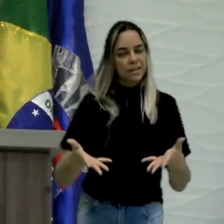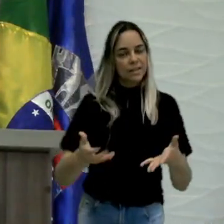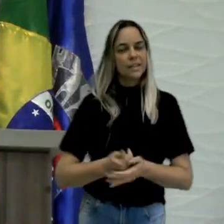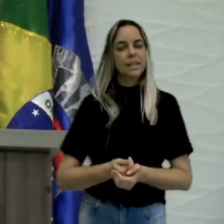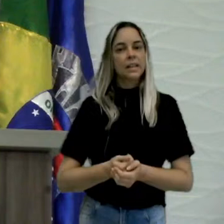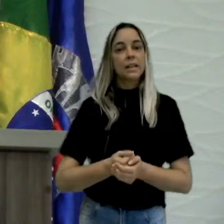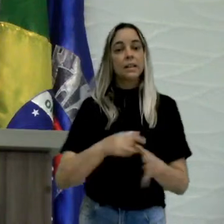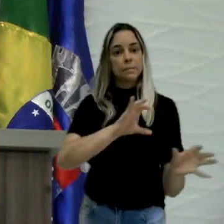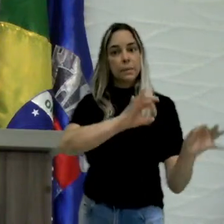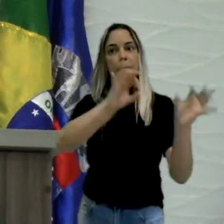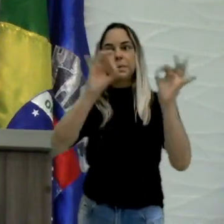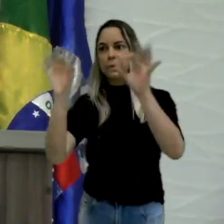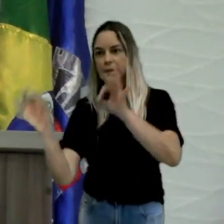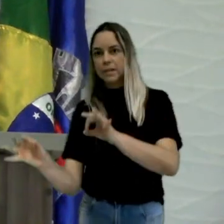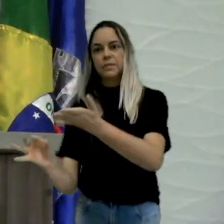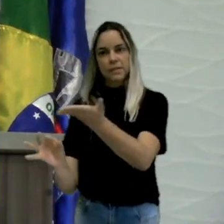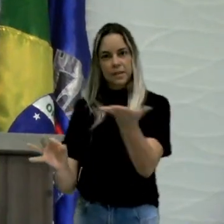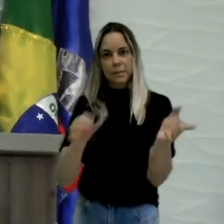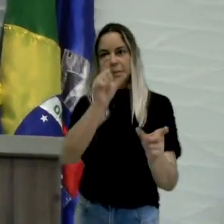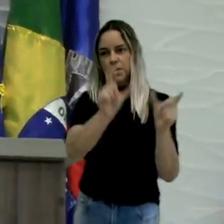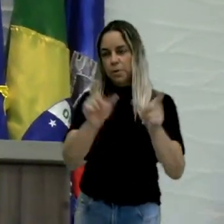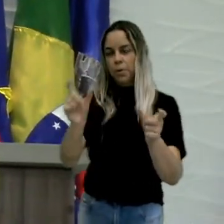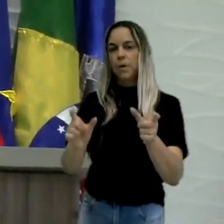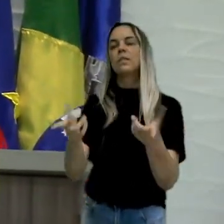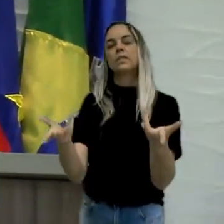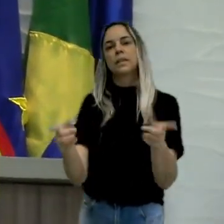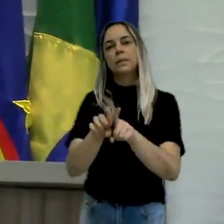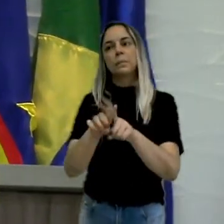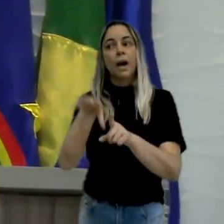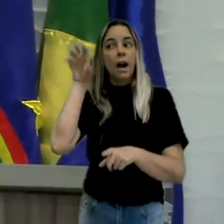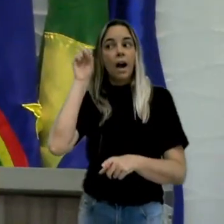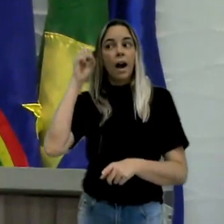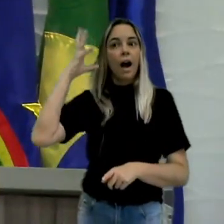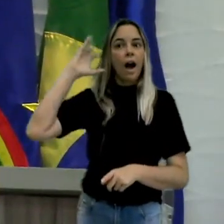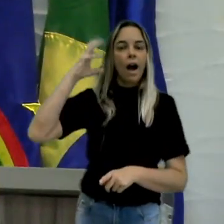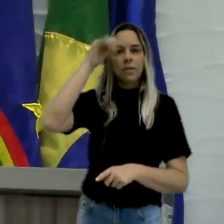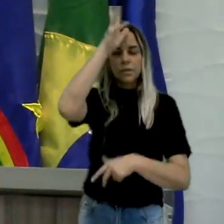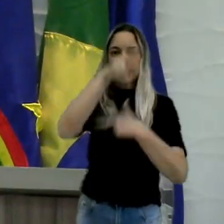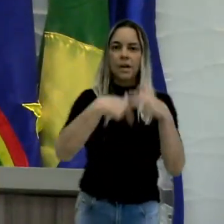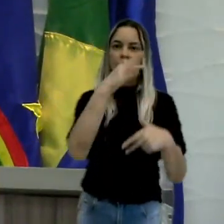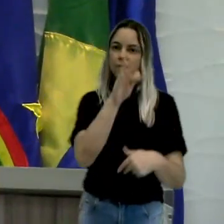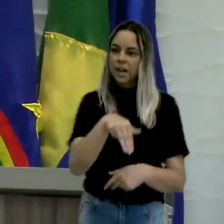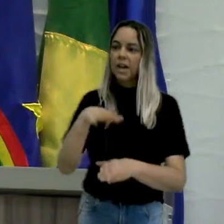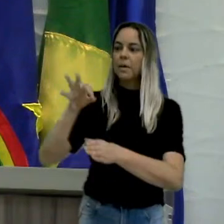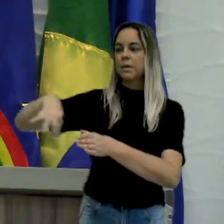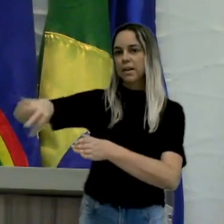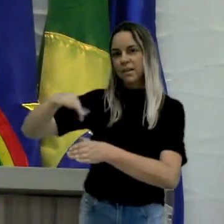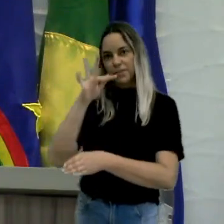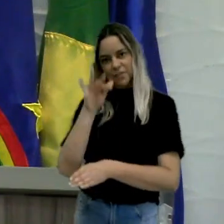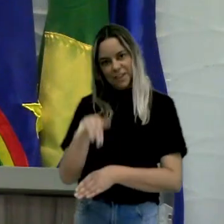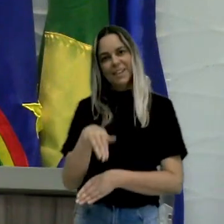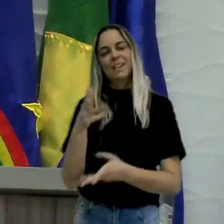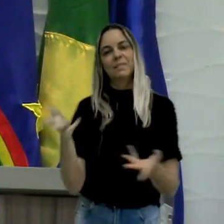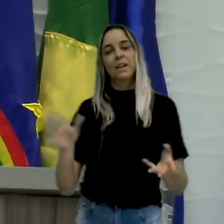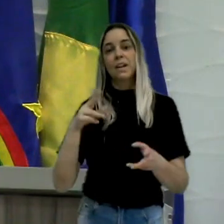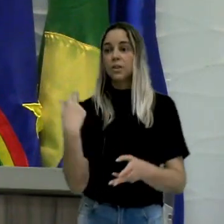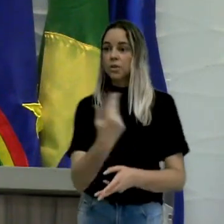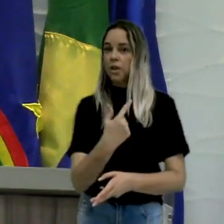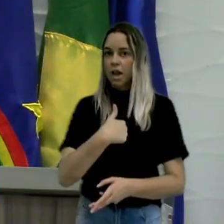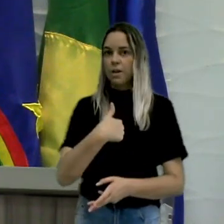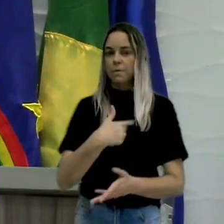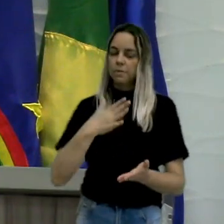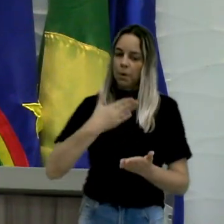acompanham pelas redes sociais e pela Rádio São Bento FM e Espírito Santo FM. Quero iniciar minhas